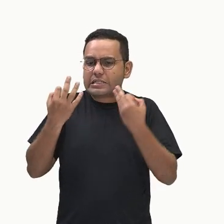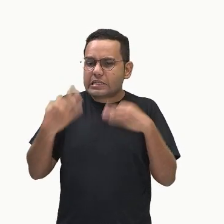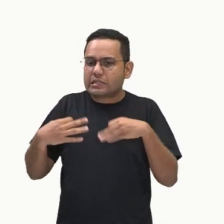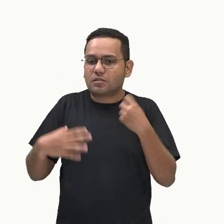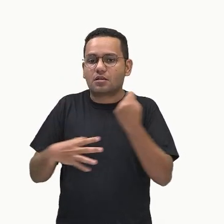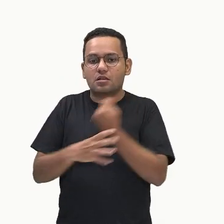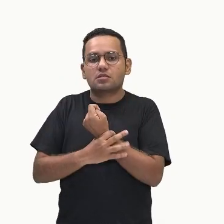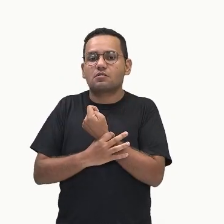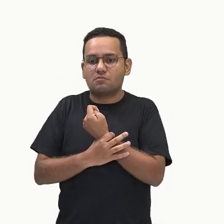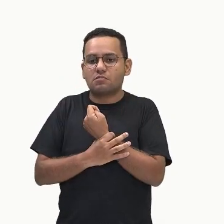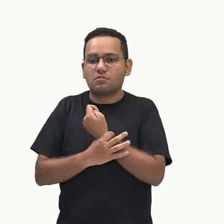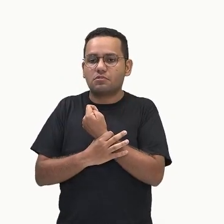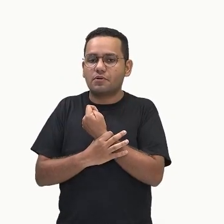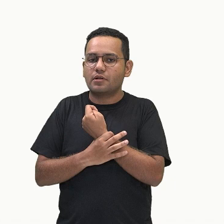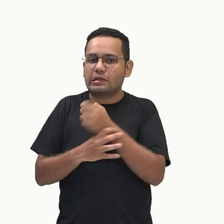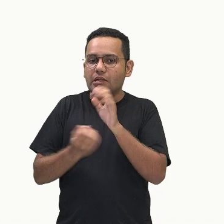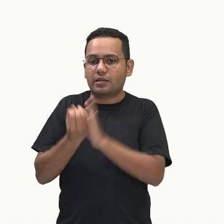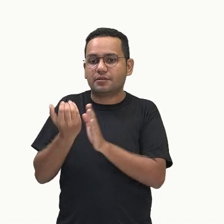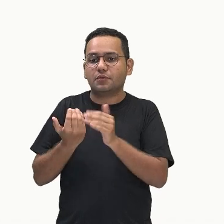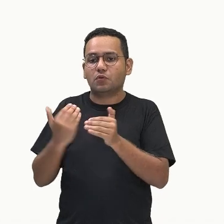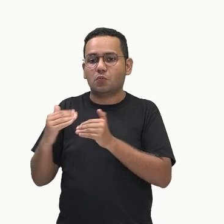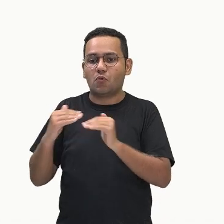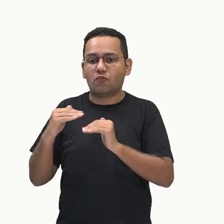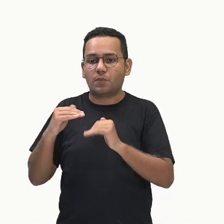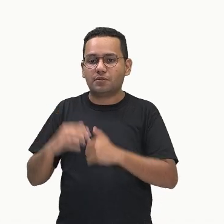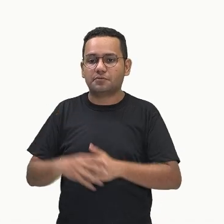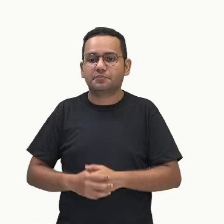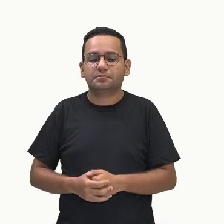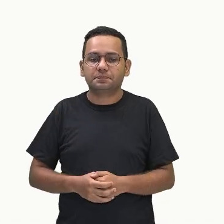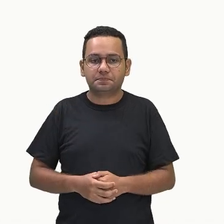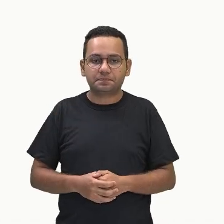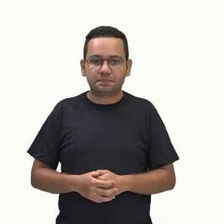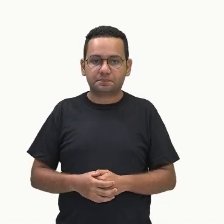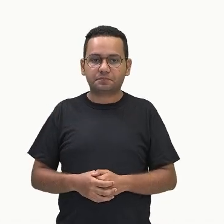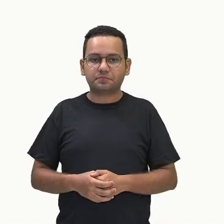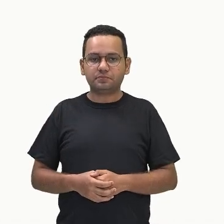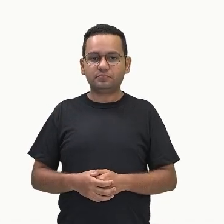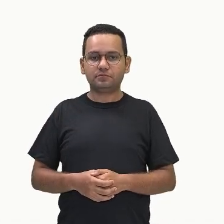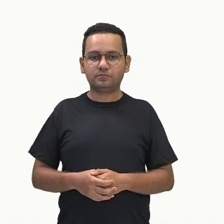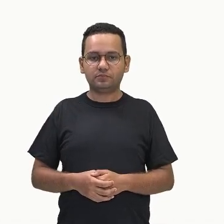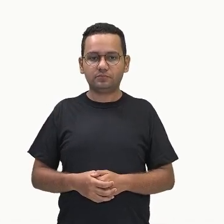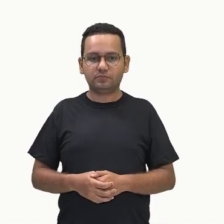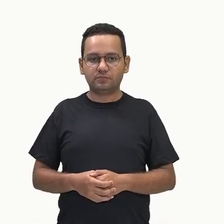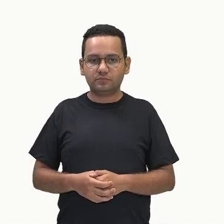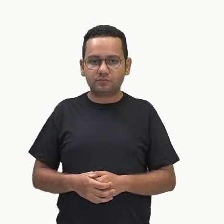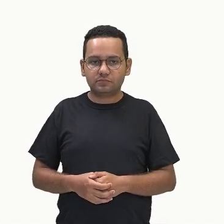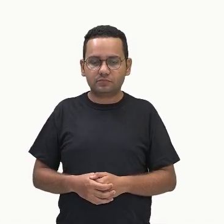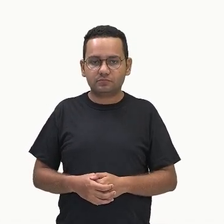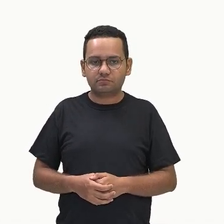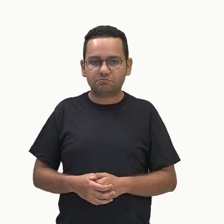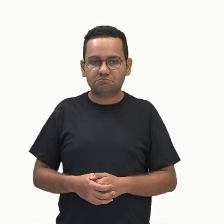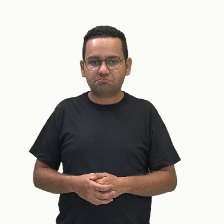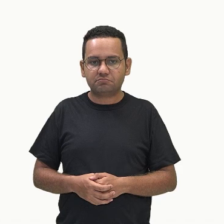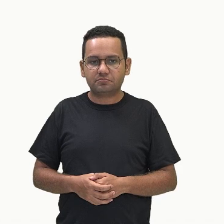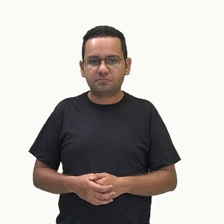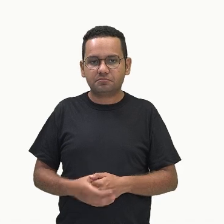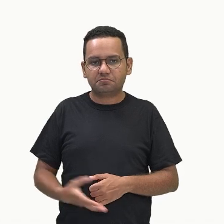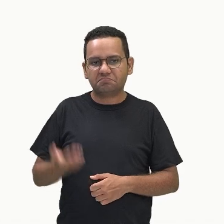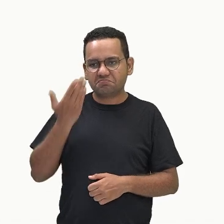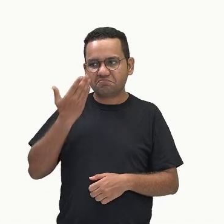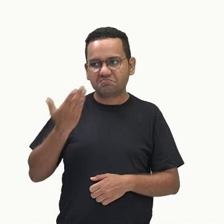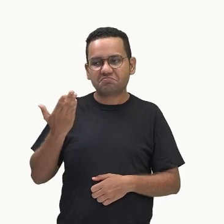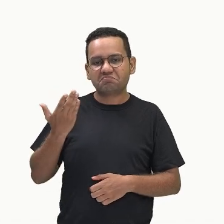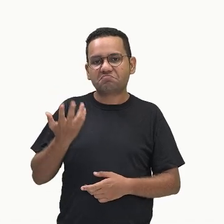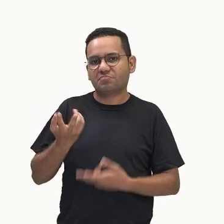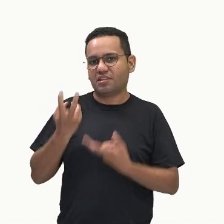a produção de movimentos. Olha a capacidade que o